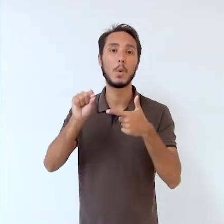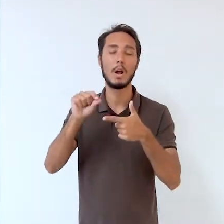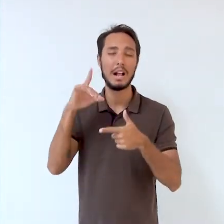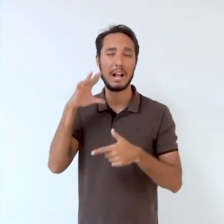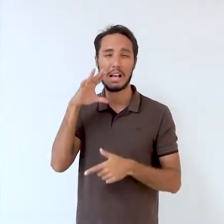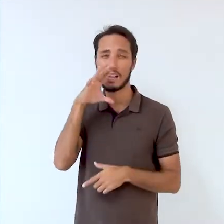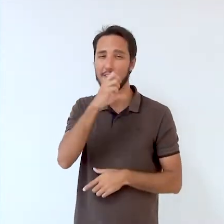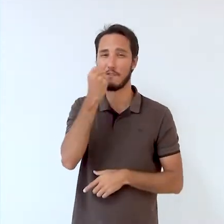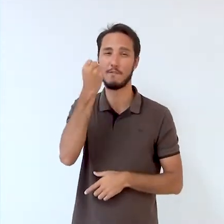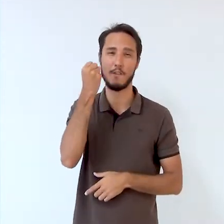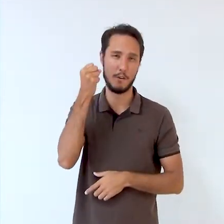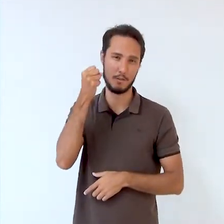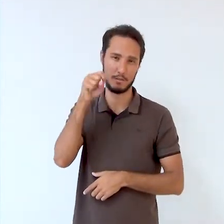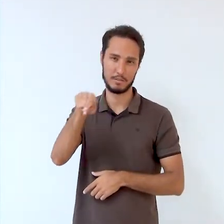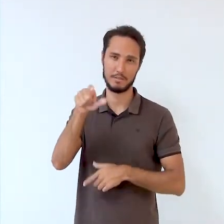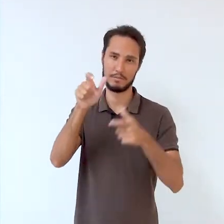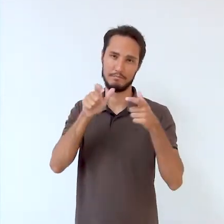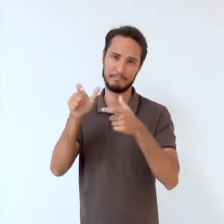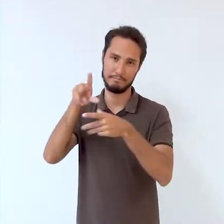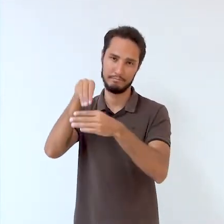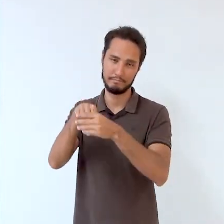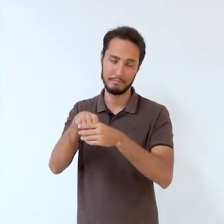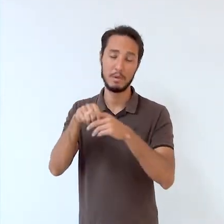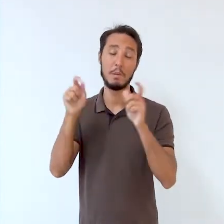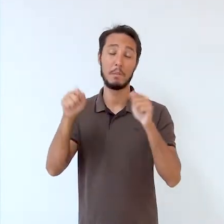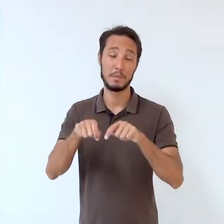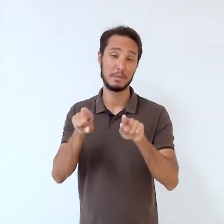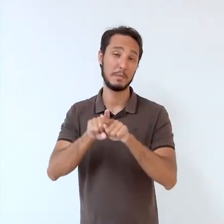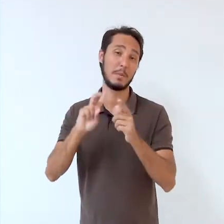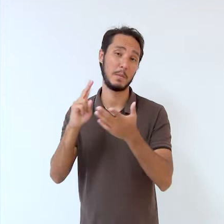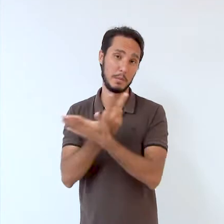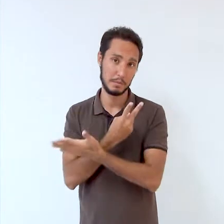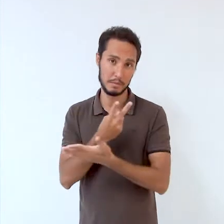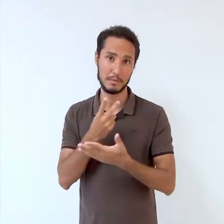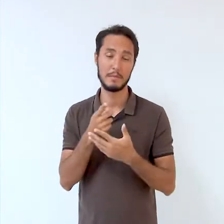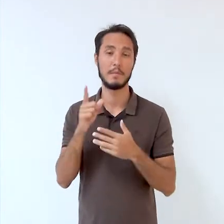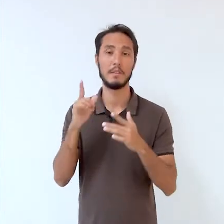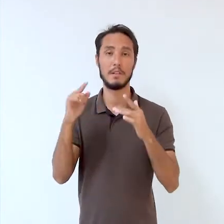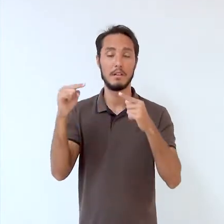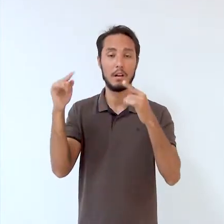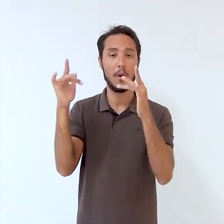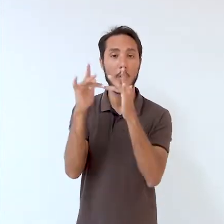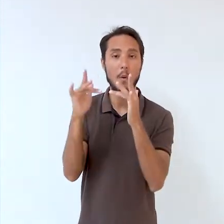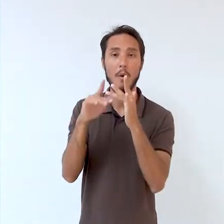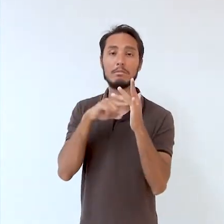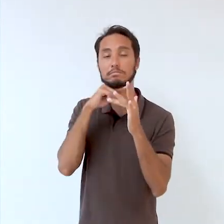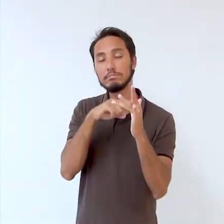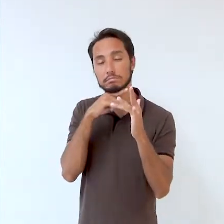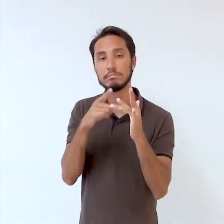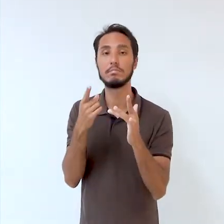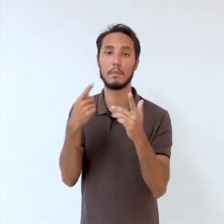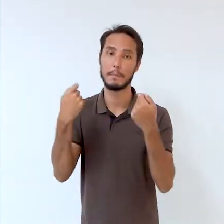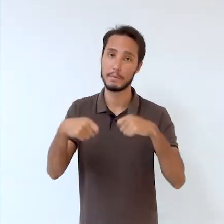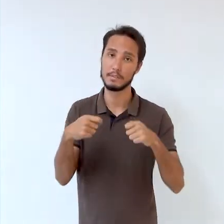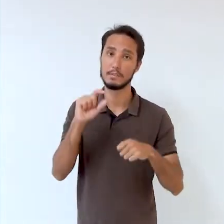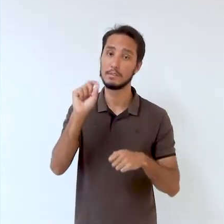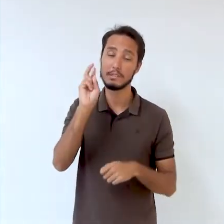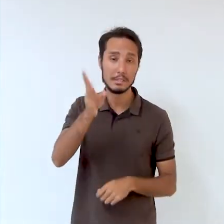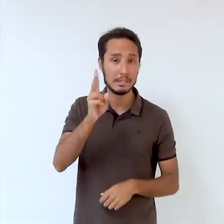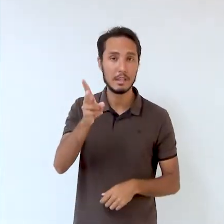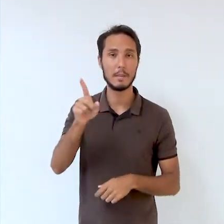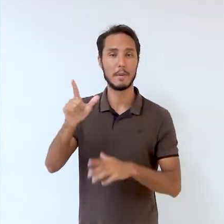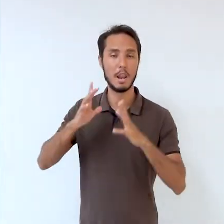ocasionando superaquecimento dos componentes. Pode promover também mau contato, então